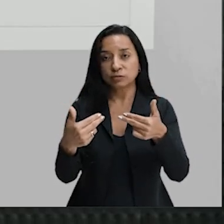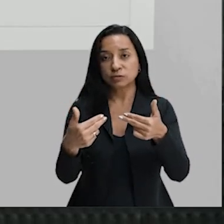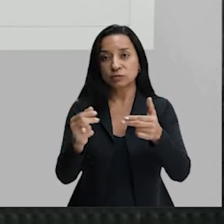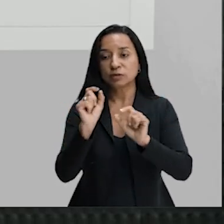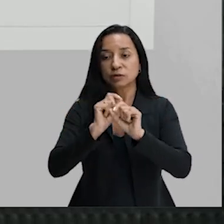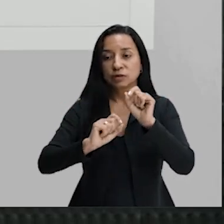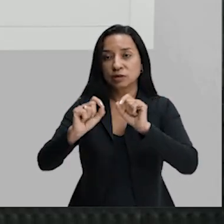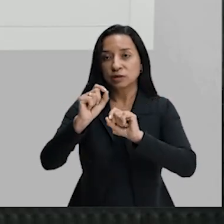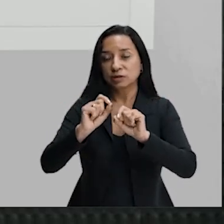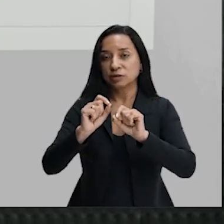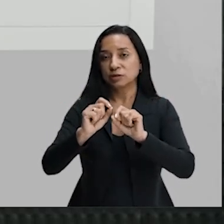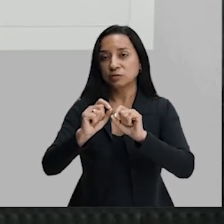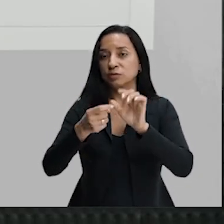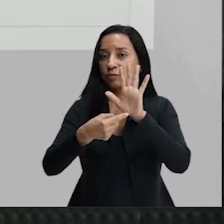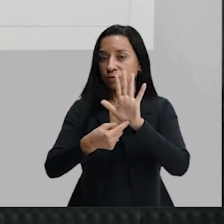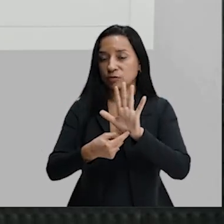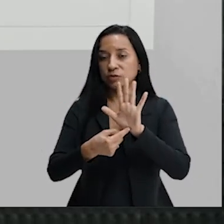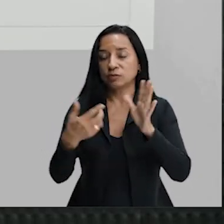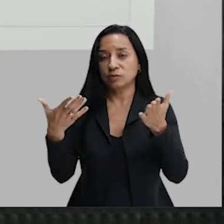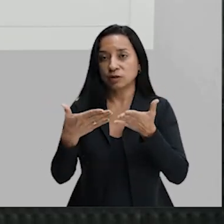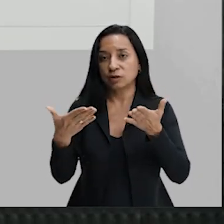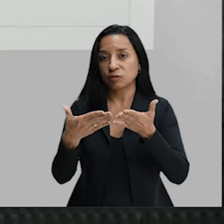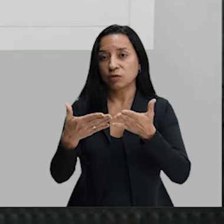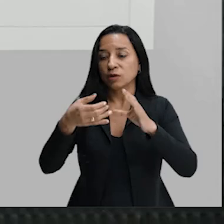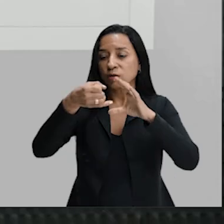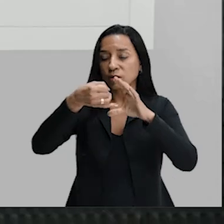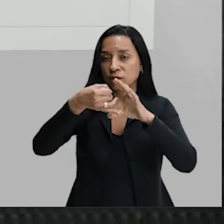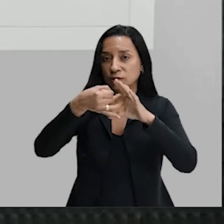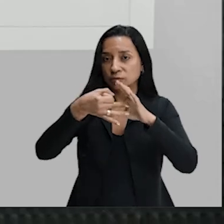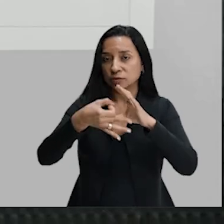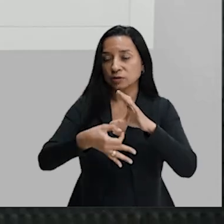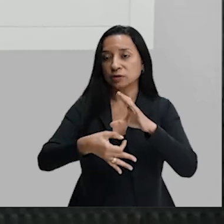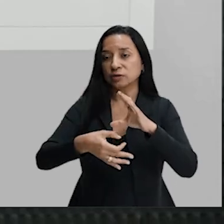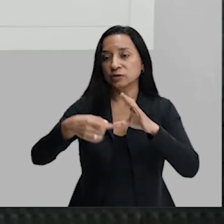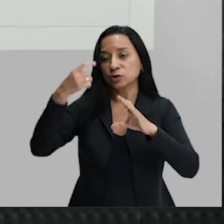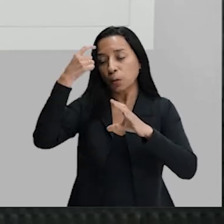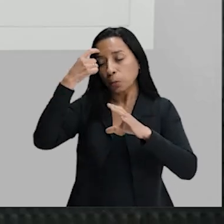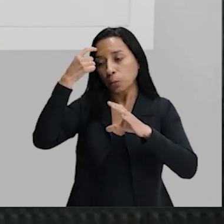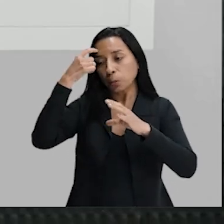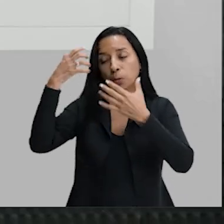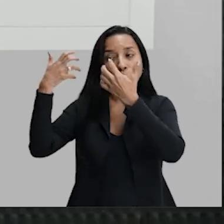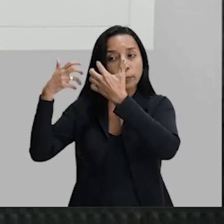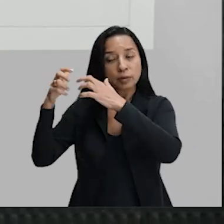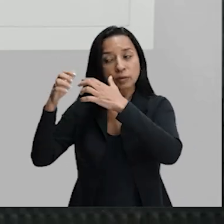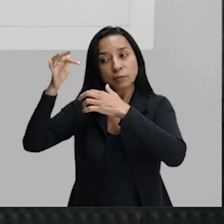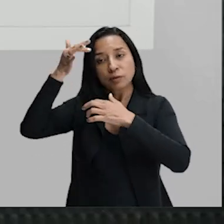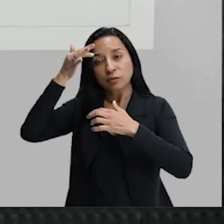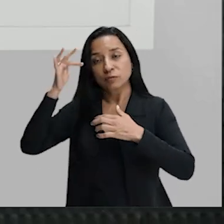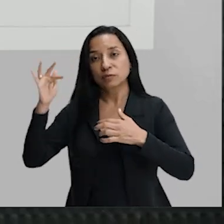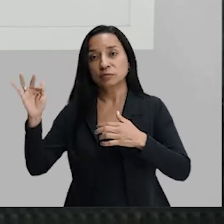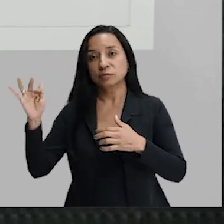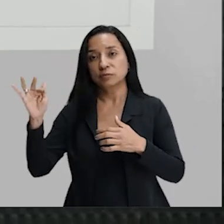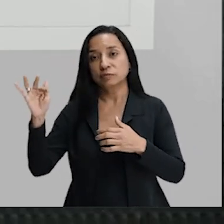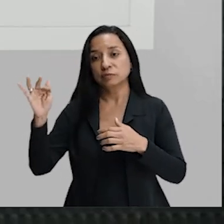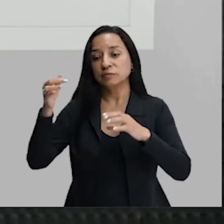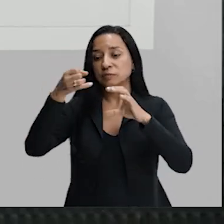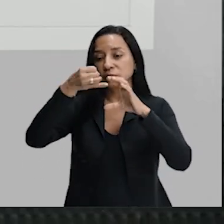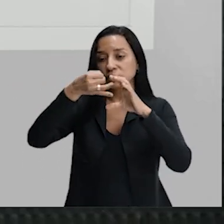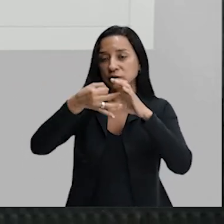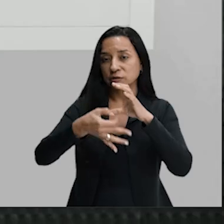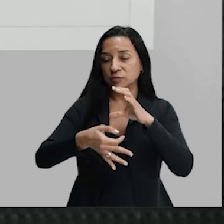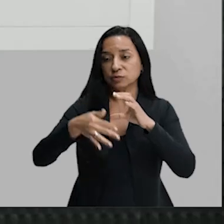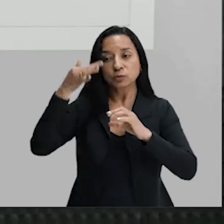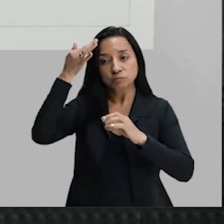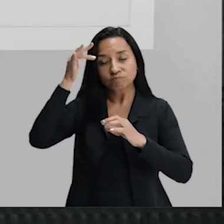isto que nós estamos citando aqui são características do pensamento filosófico, certo? Características